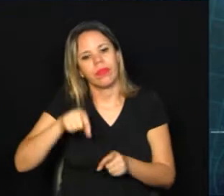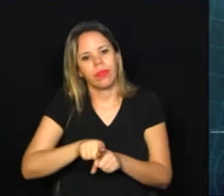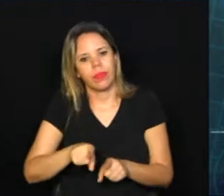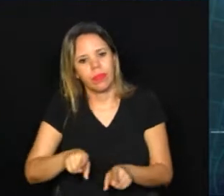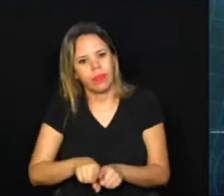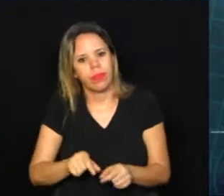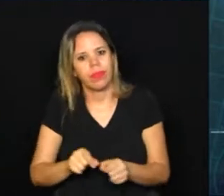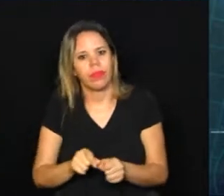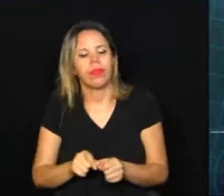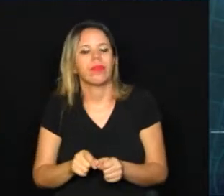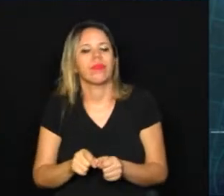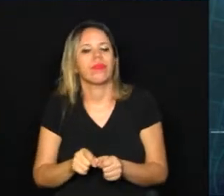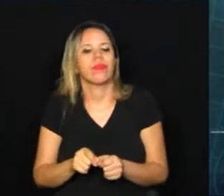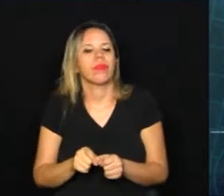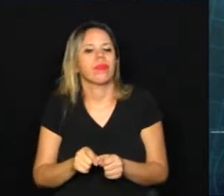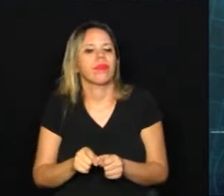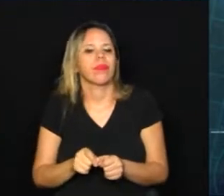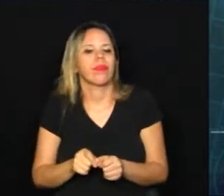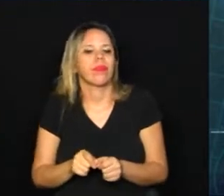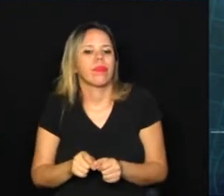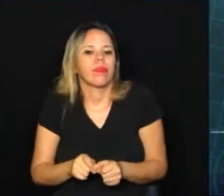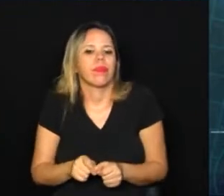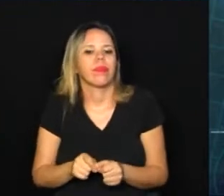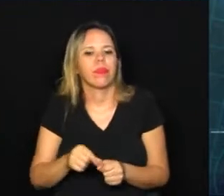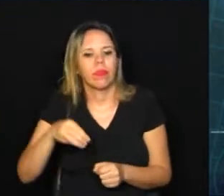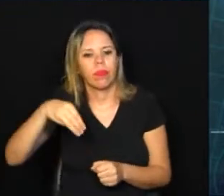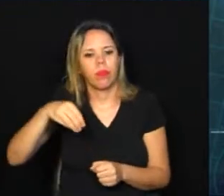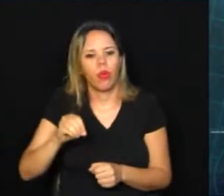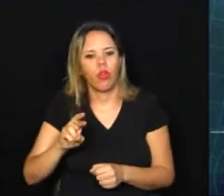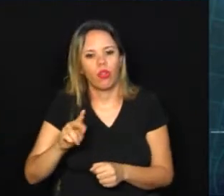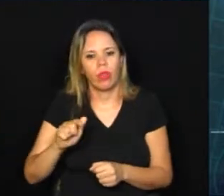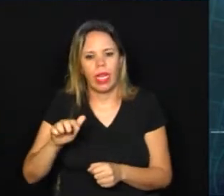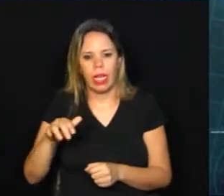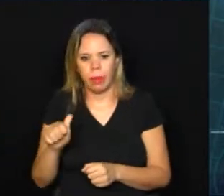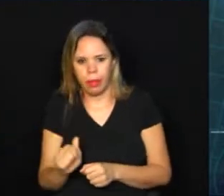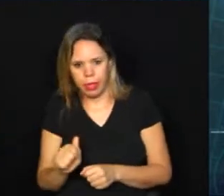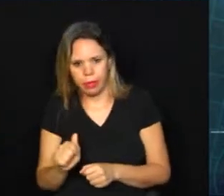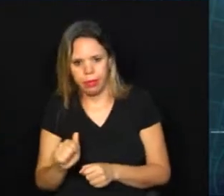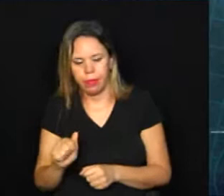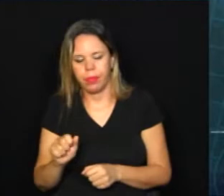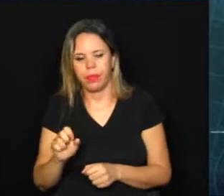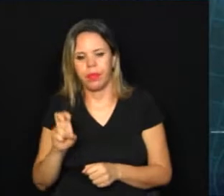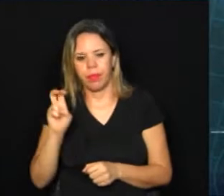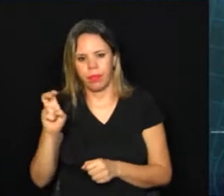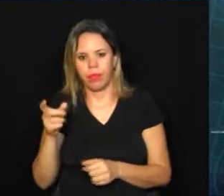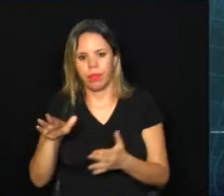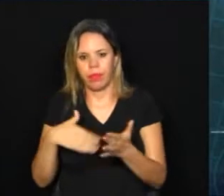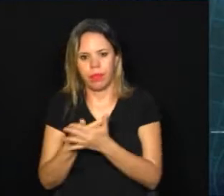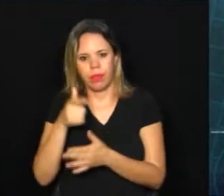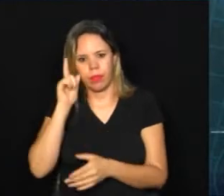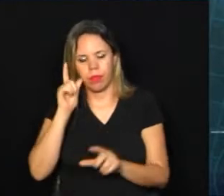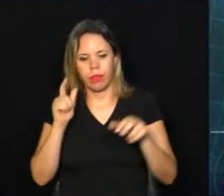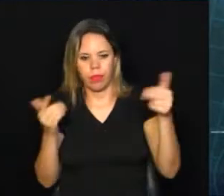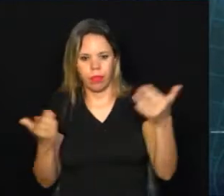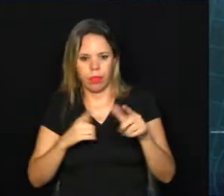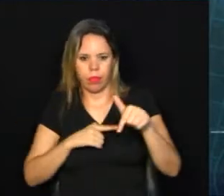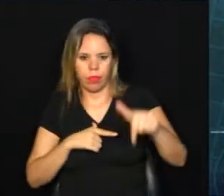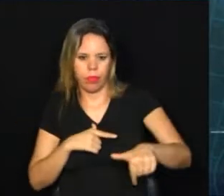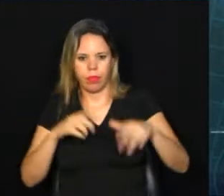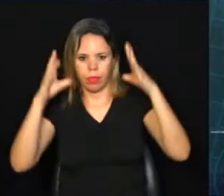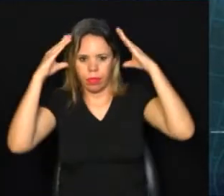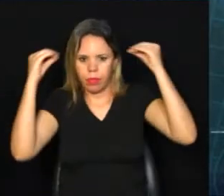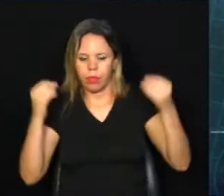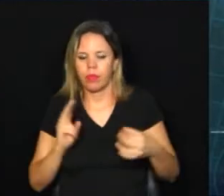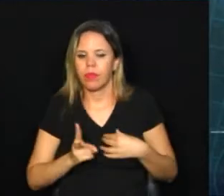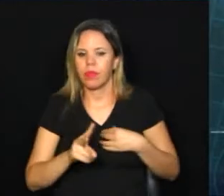de Posse, Morungaba, que até ontem também registrava 5, né? Agora tem 7 óbitos e Olambra